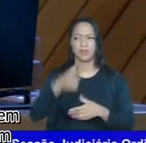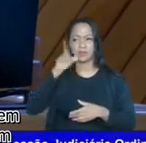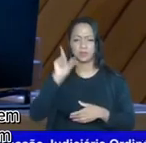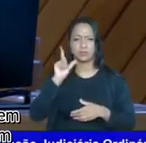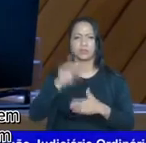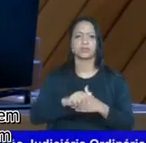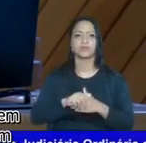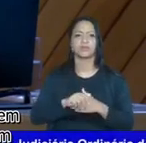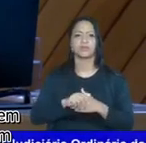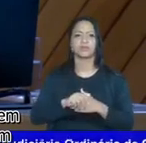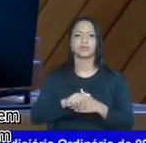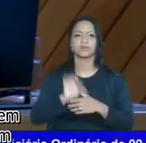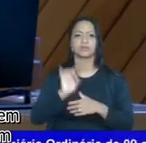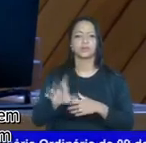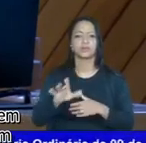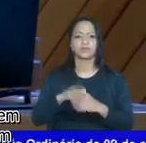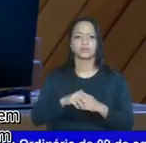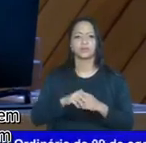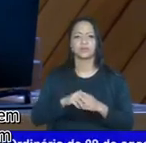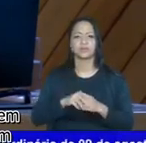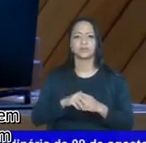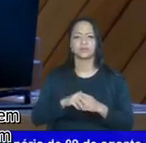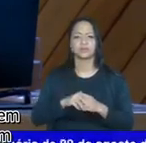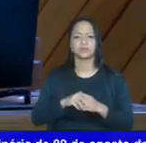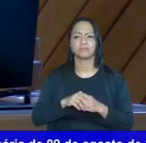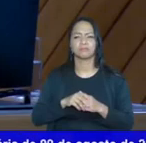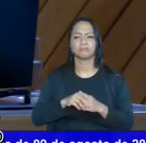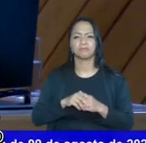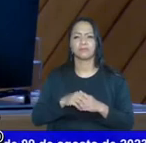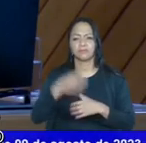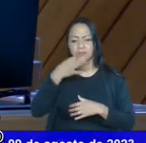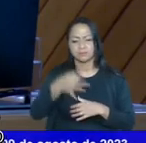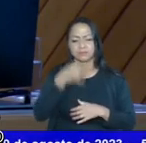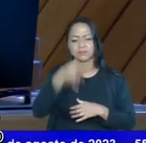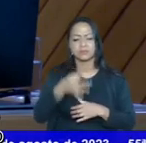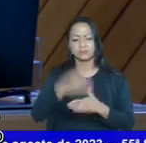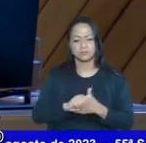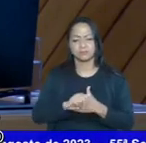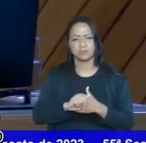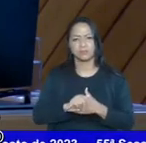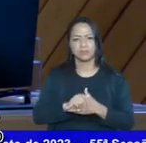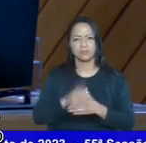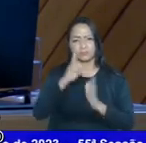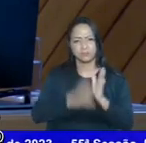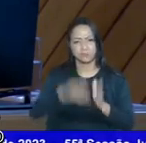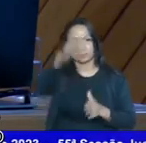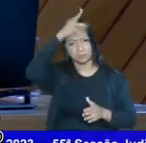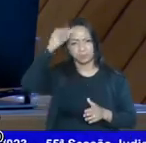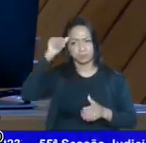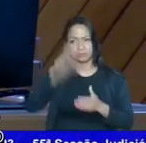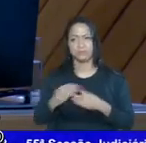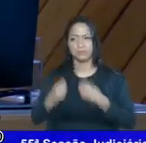ontem, eu estou apenas fazendo a contestação também sobre a questão do direito amazônico. Devolvo